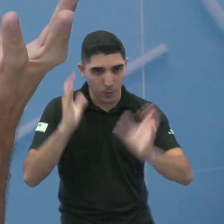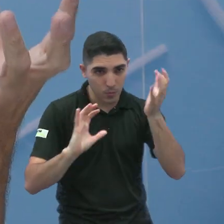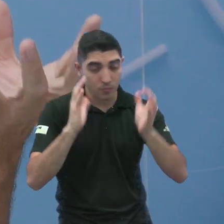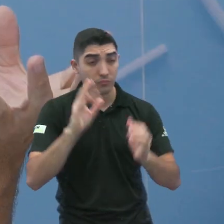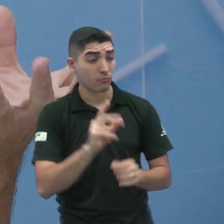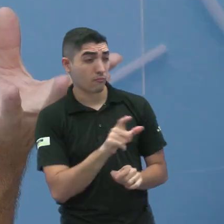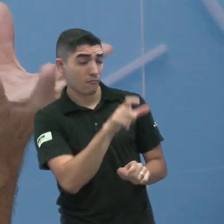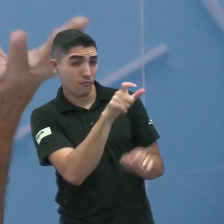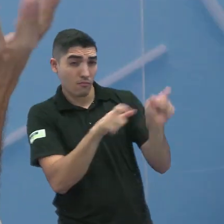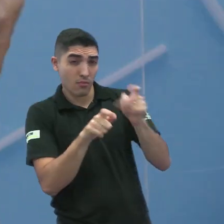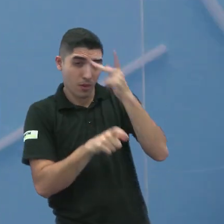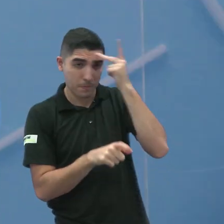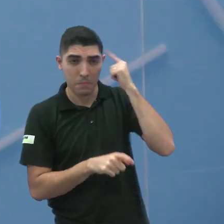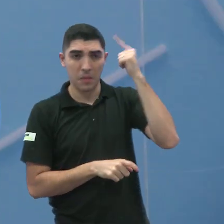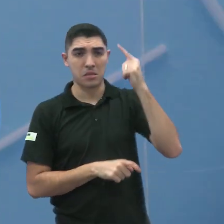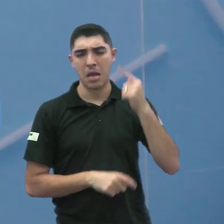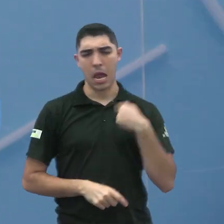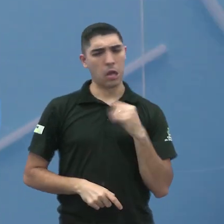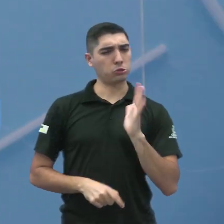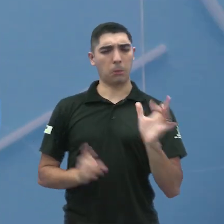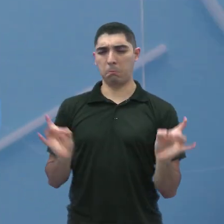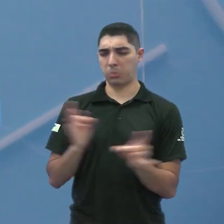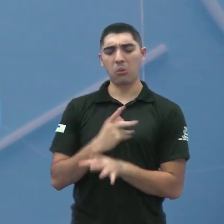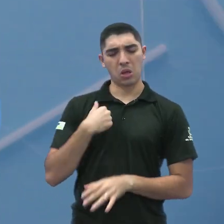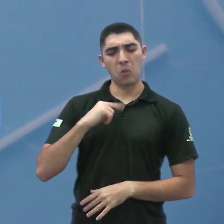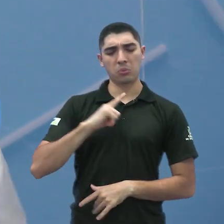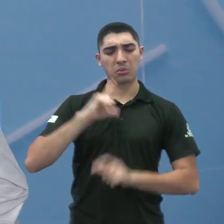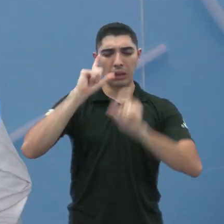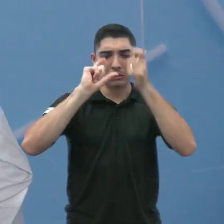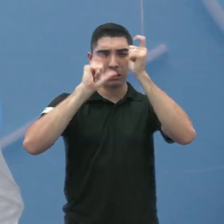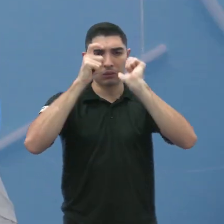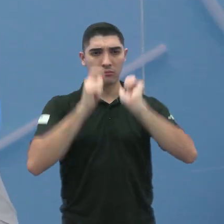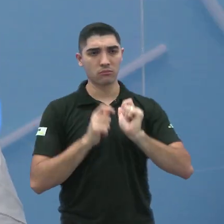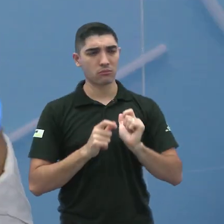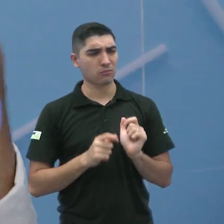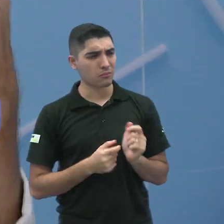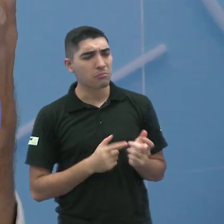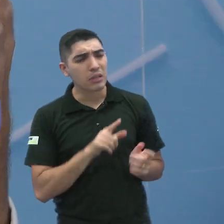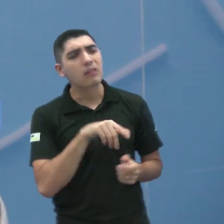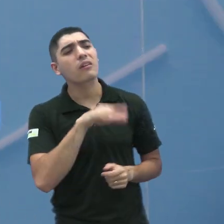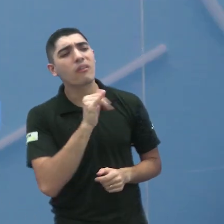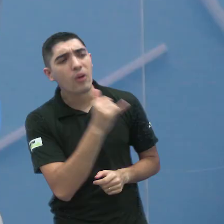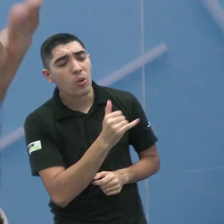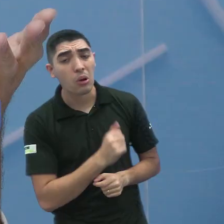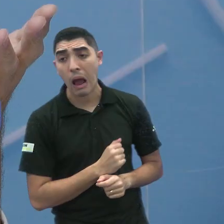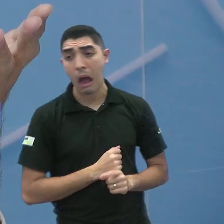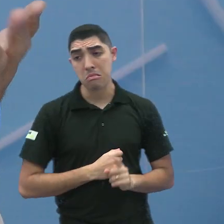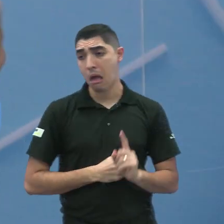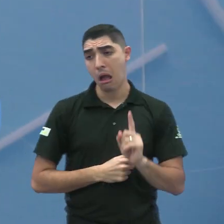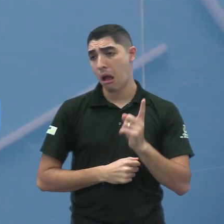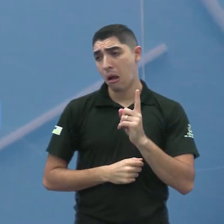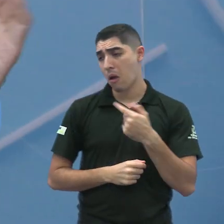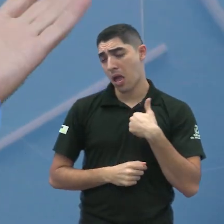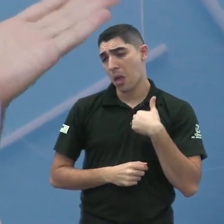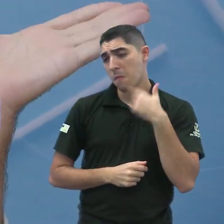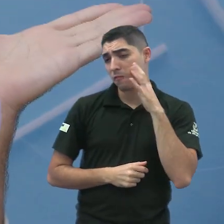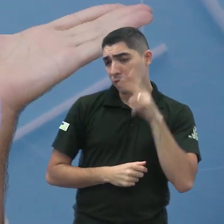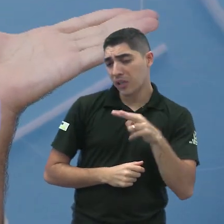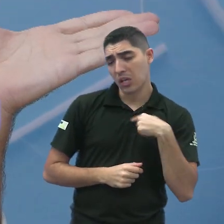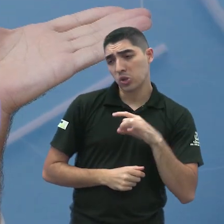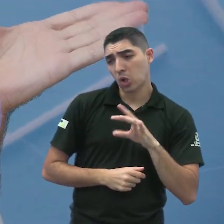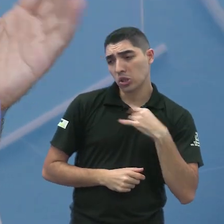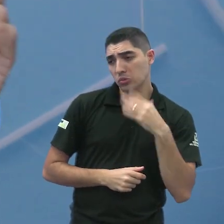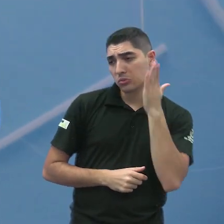as pessoas muitas vezes já vêm com diagnósticos prontos, ou que elas fizeram, ou que alguém fez, e às vezes até profissionais. E isso é muito difícil. A